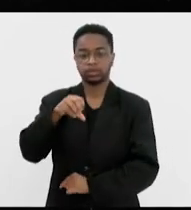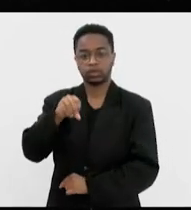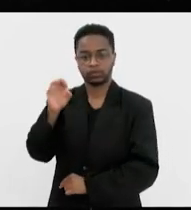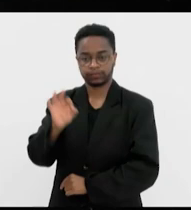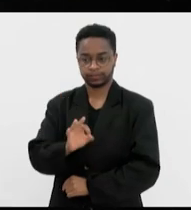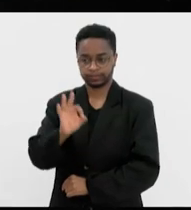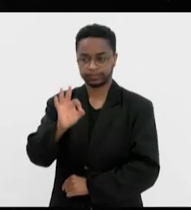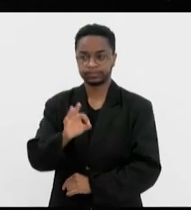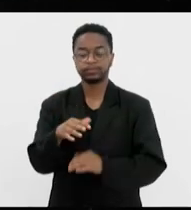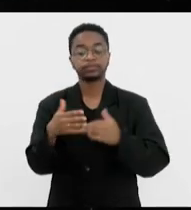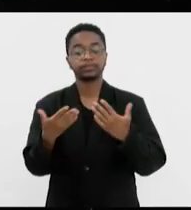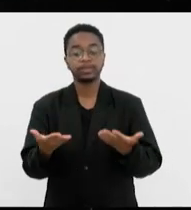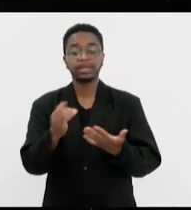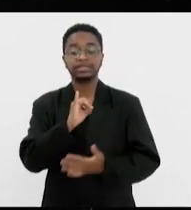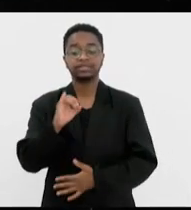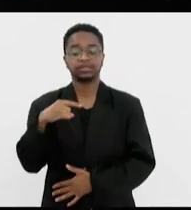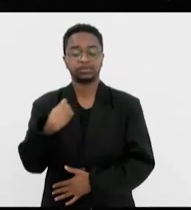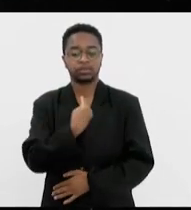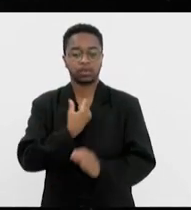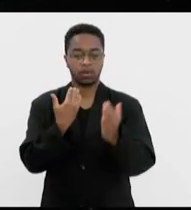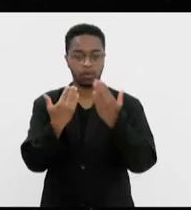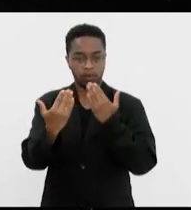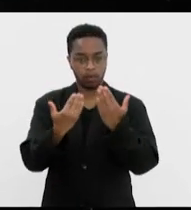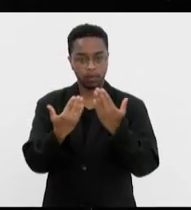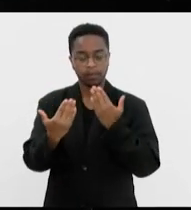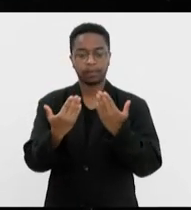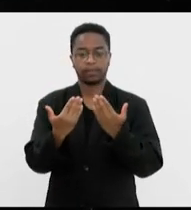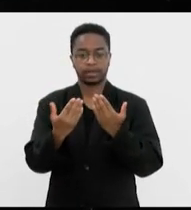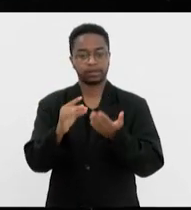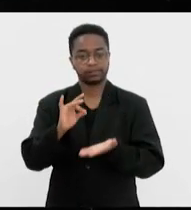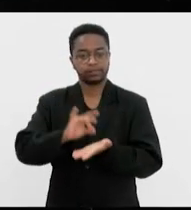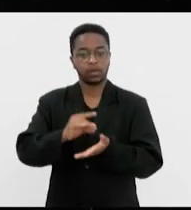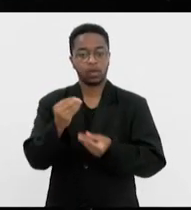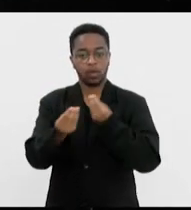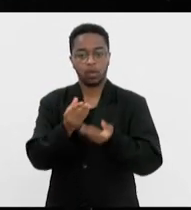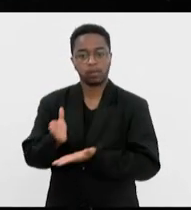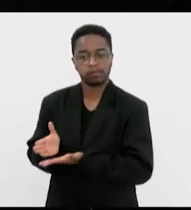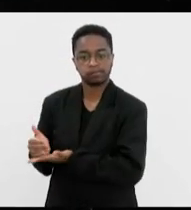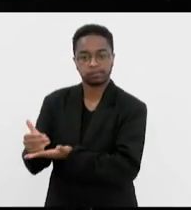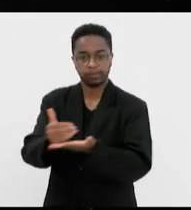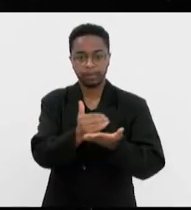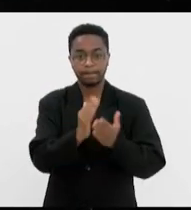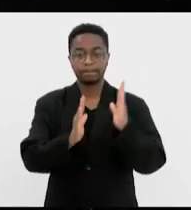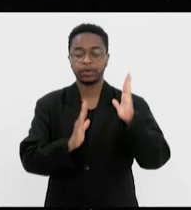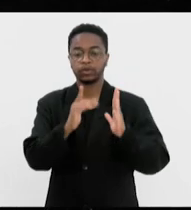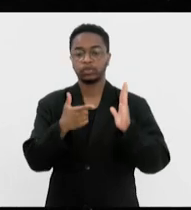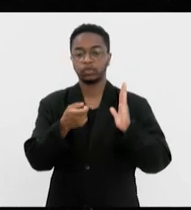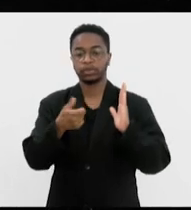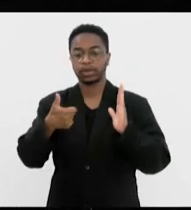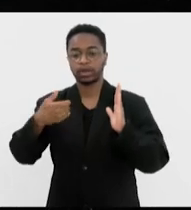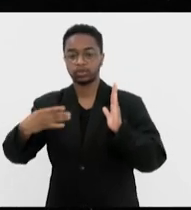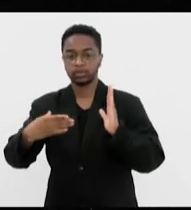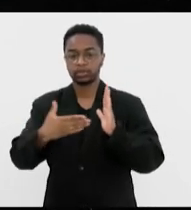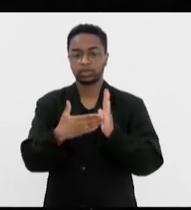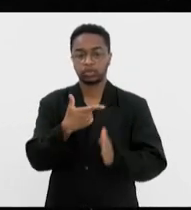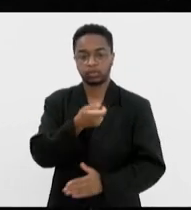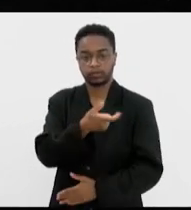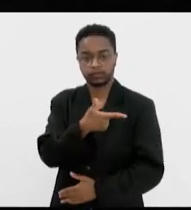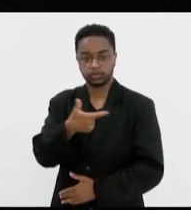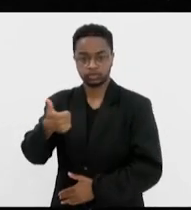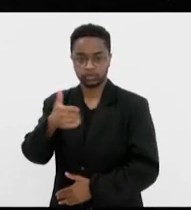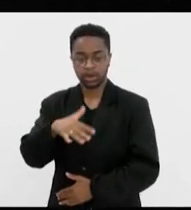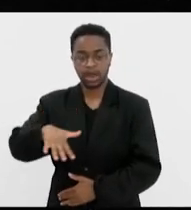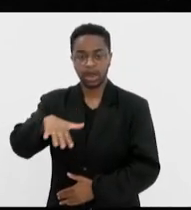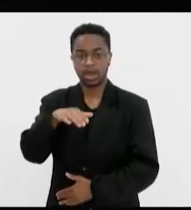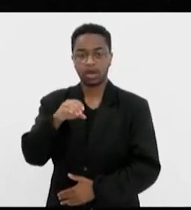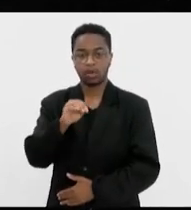39%. Então, se a gente comparar em termos de arrecadação, de 2014 a 2021, no setor ótico,